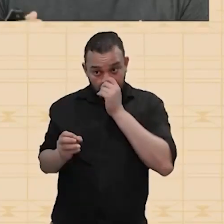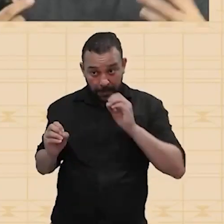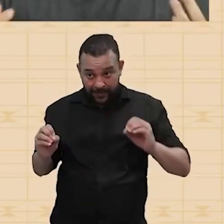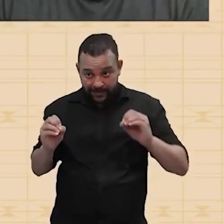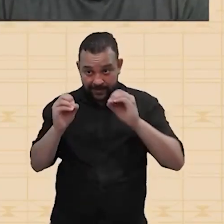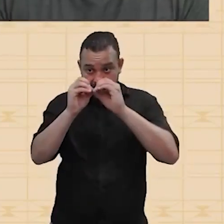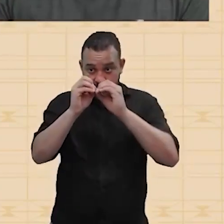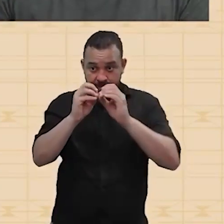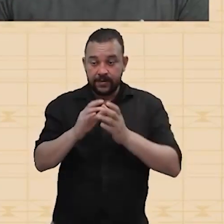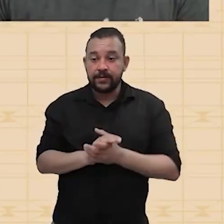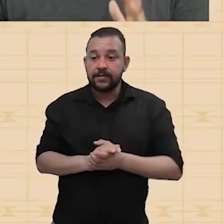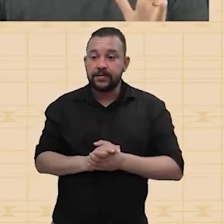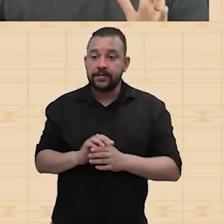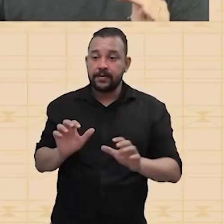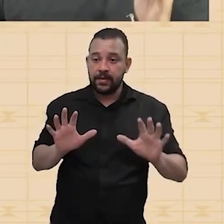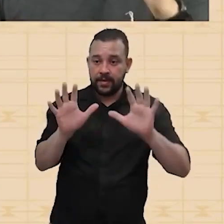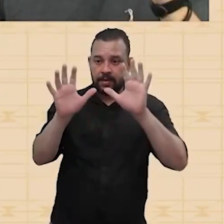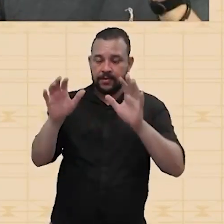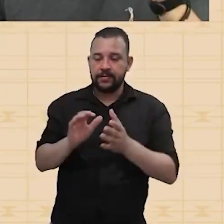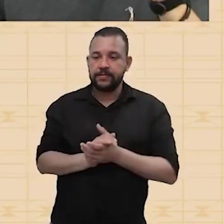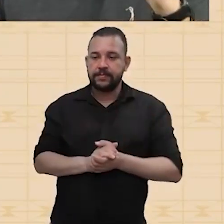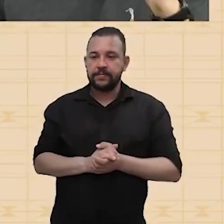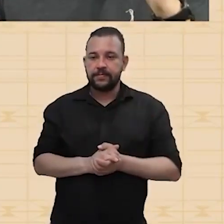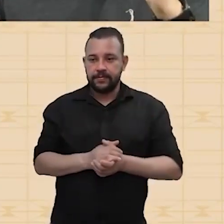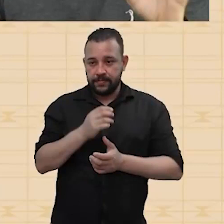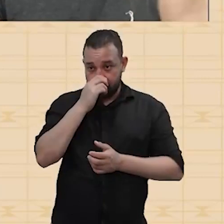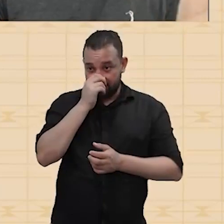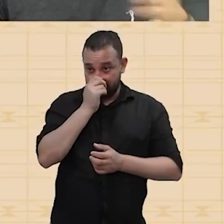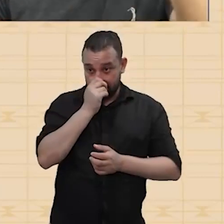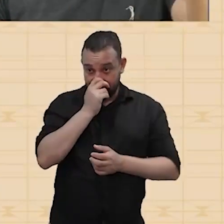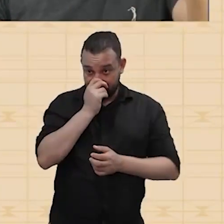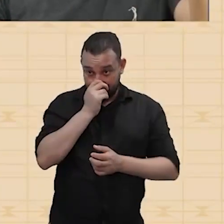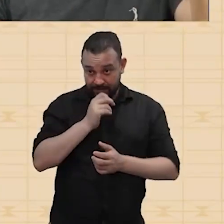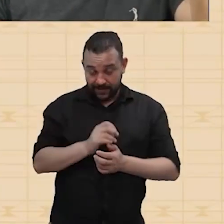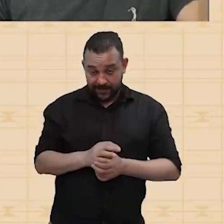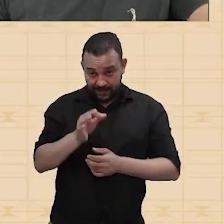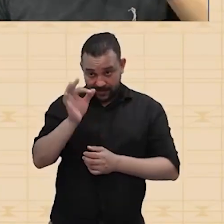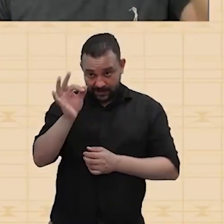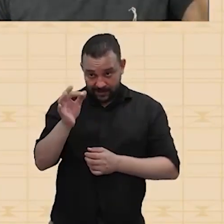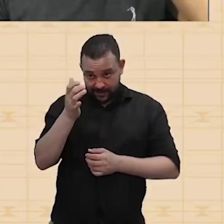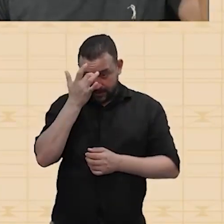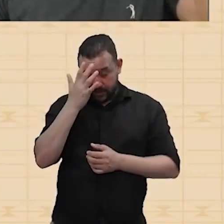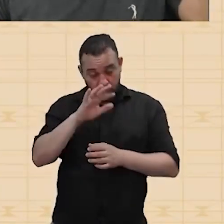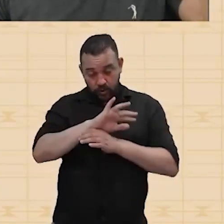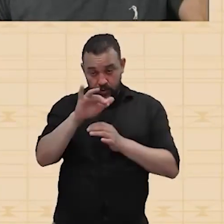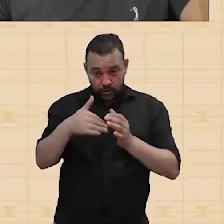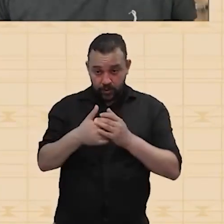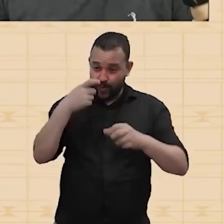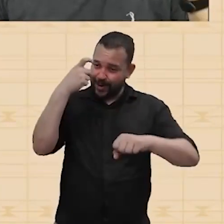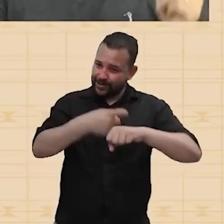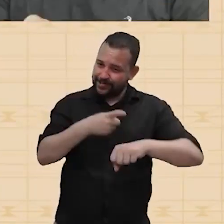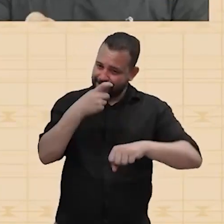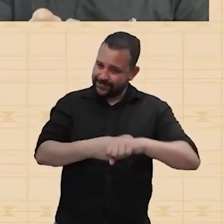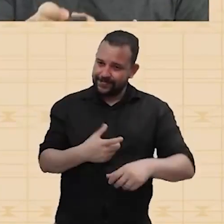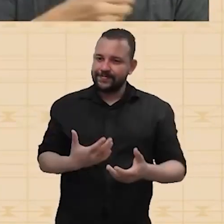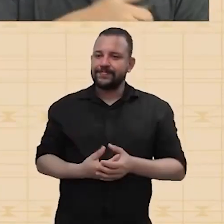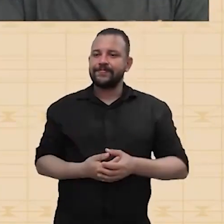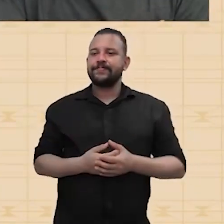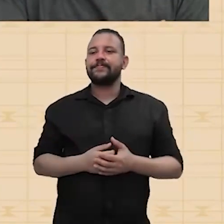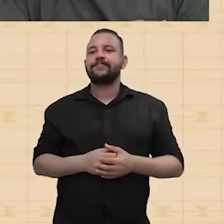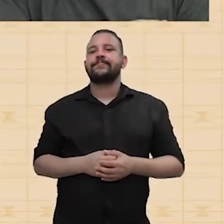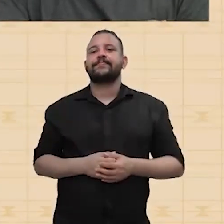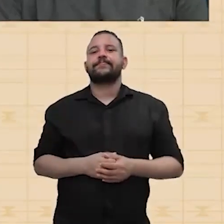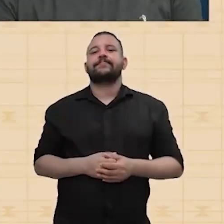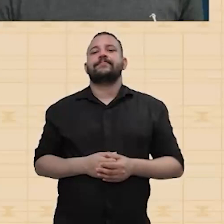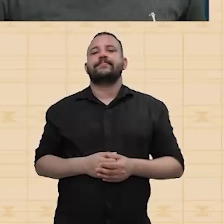oxigênio gasosa. Enfim. Certinho para vocês? E o restante é sólido. Sólido.